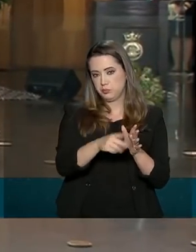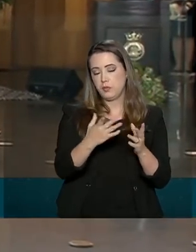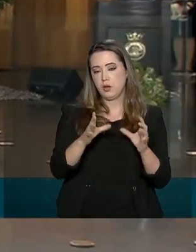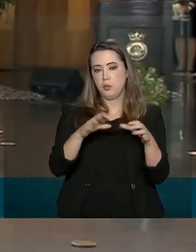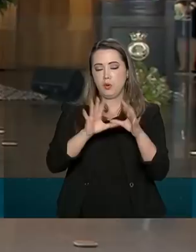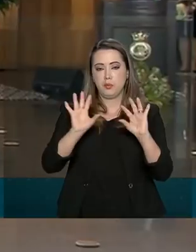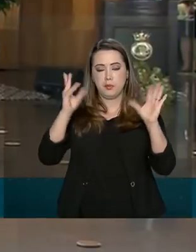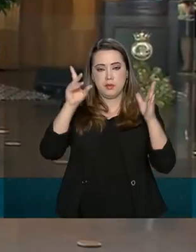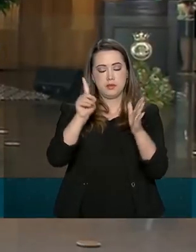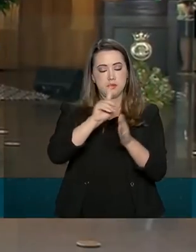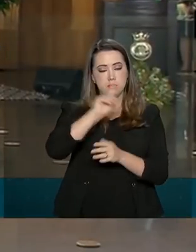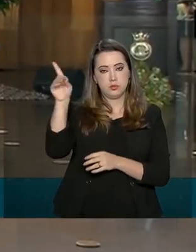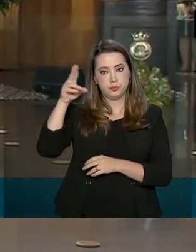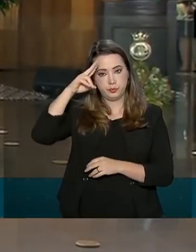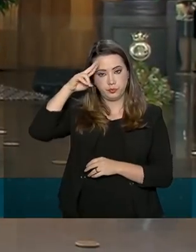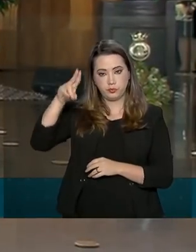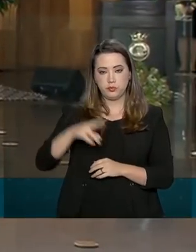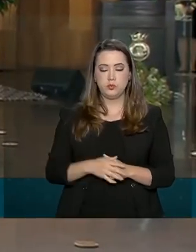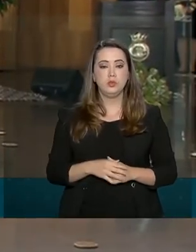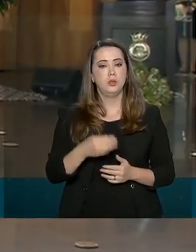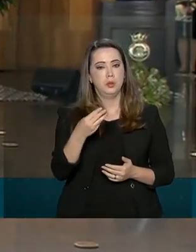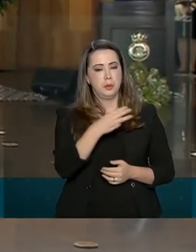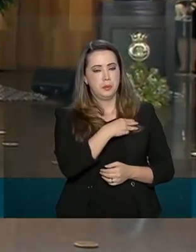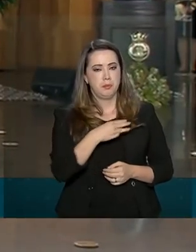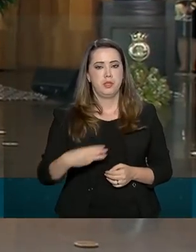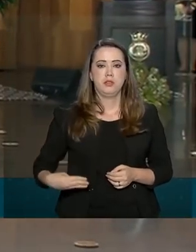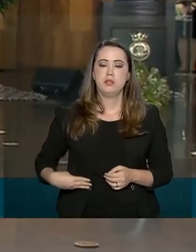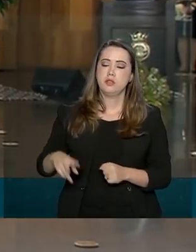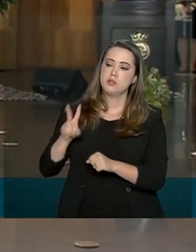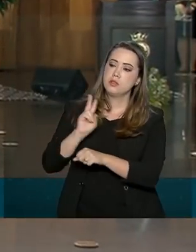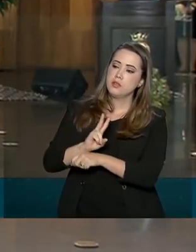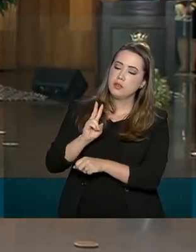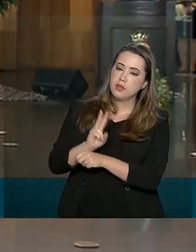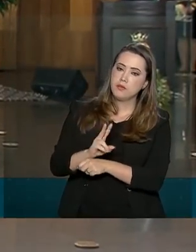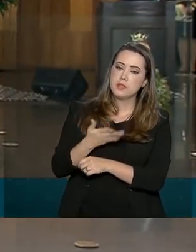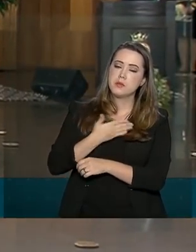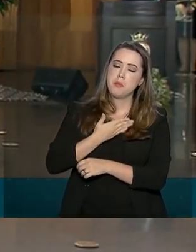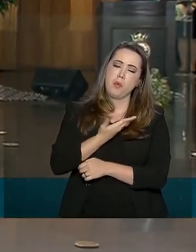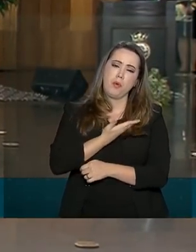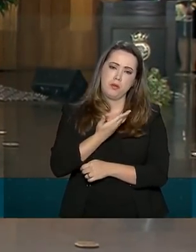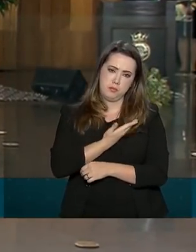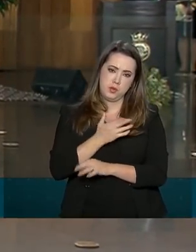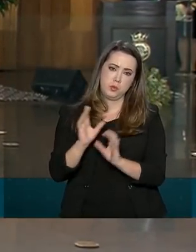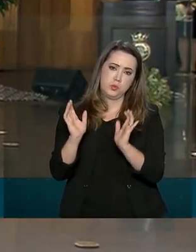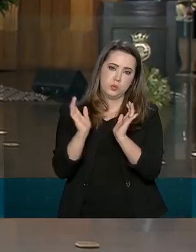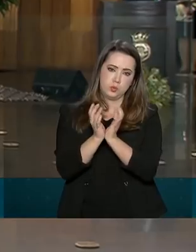General Fernando, meu contemporâneo da Academia Militar das Agulhas Negras,